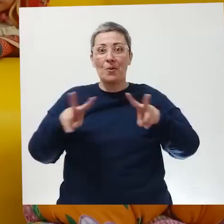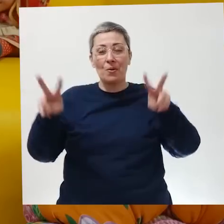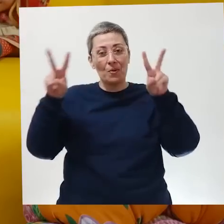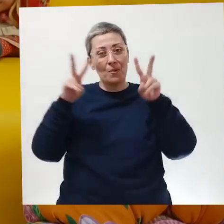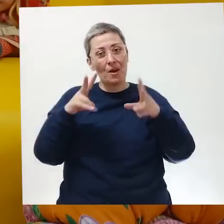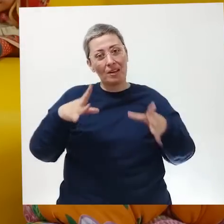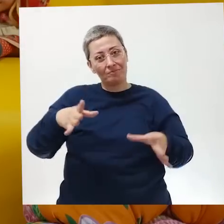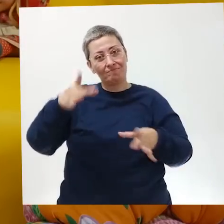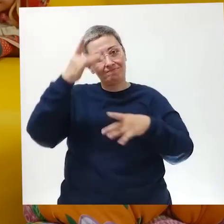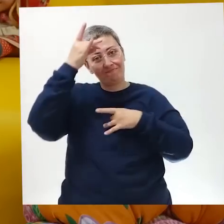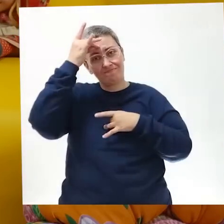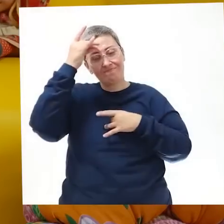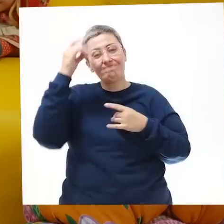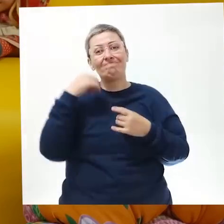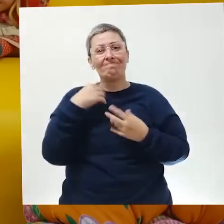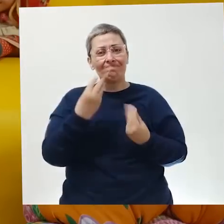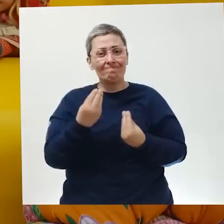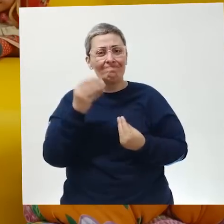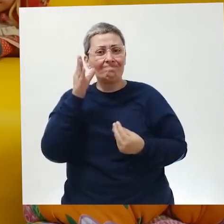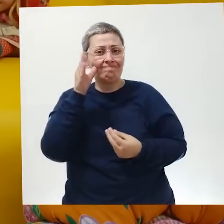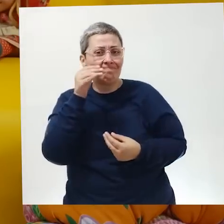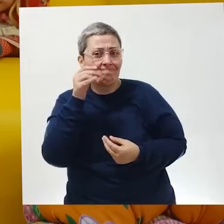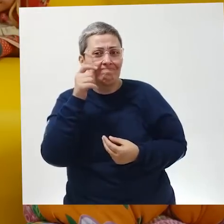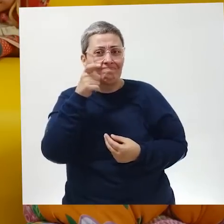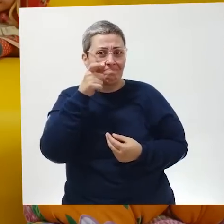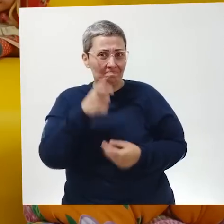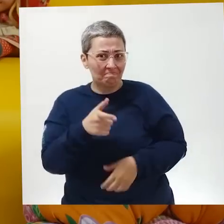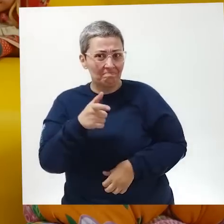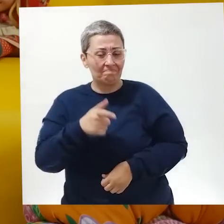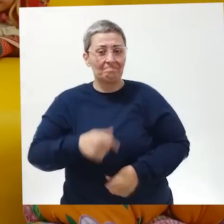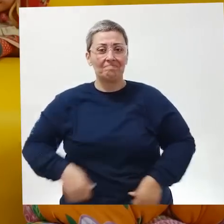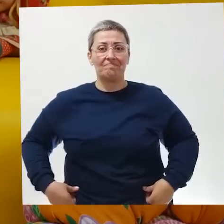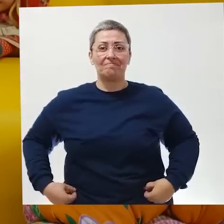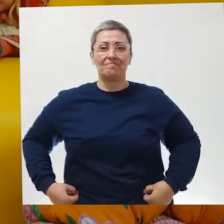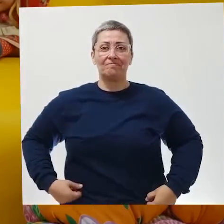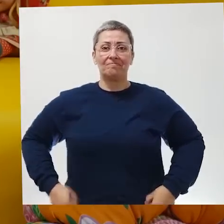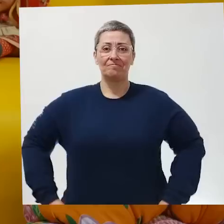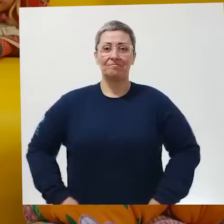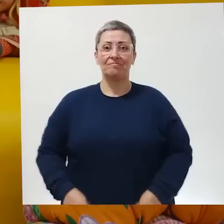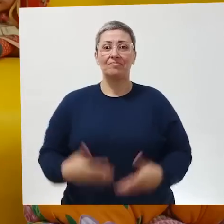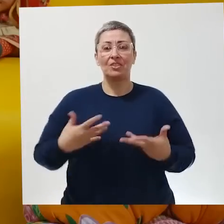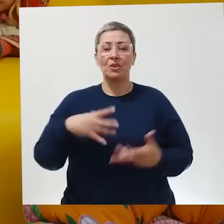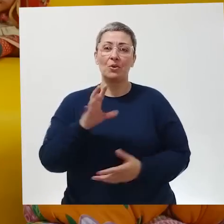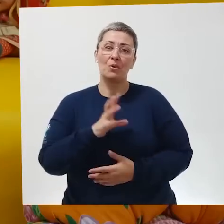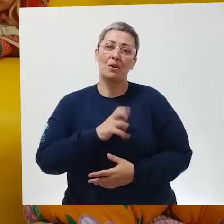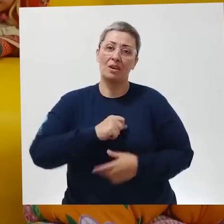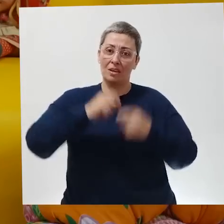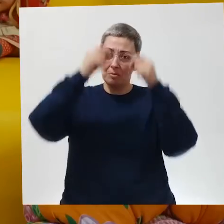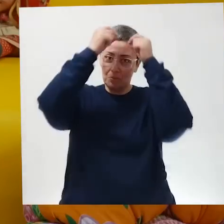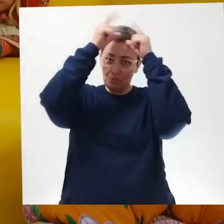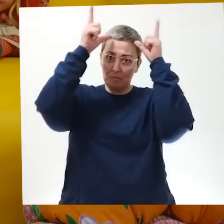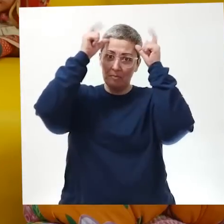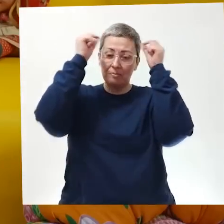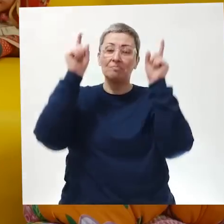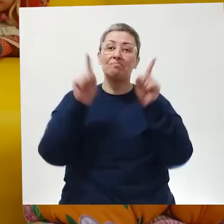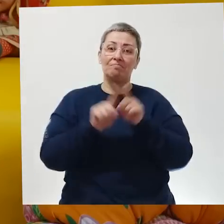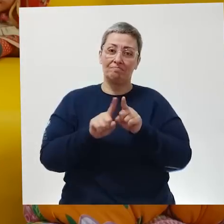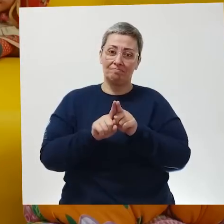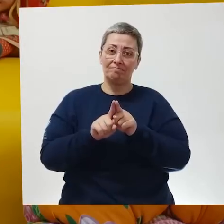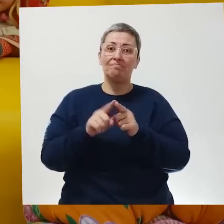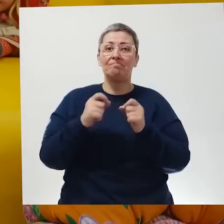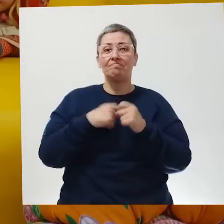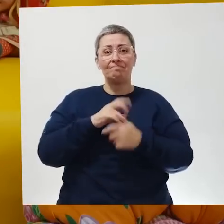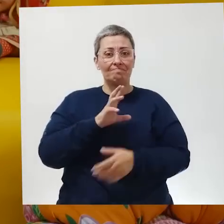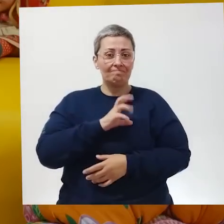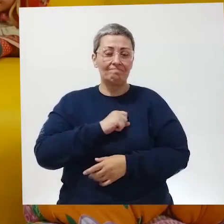que personagem curiosa e interessante. Eu amo a Mafalda também, gente. Eu